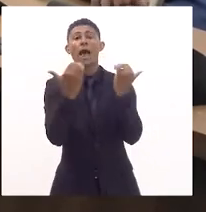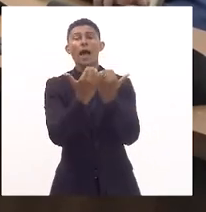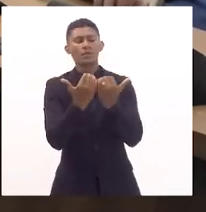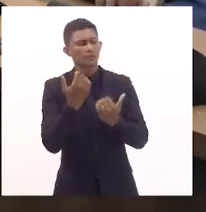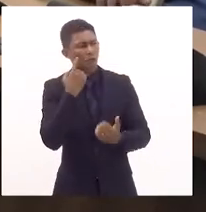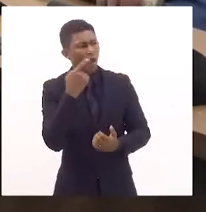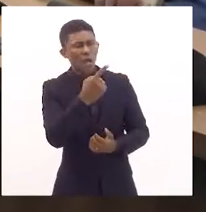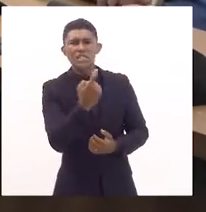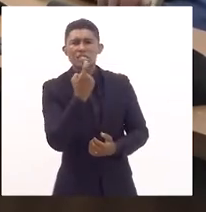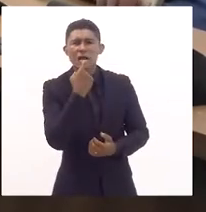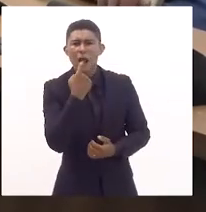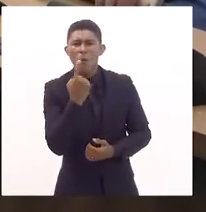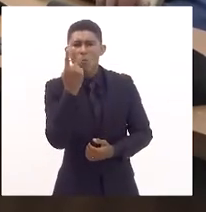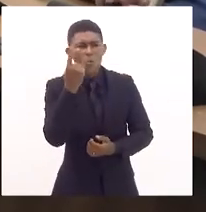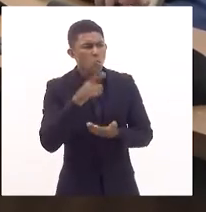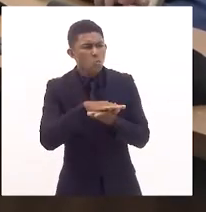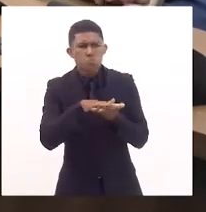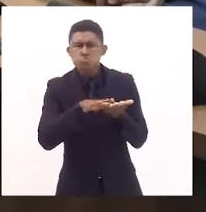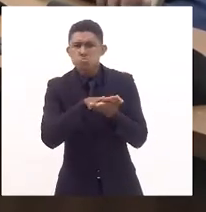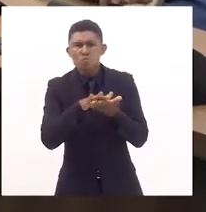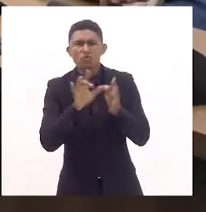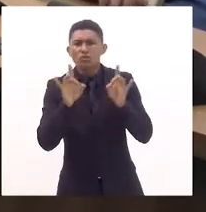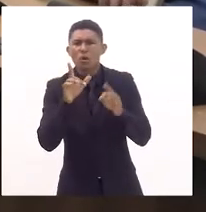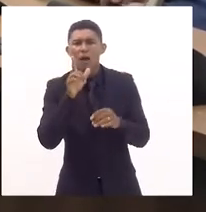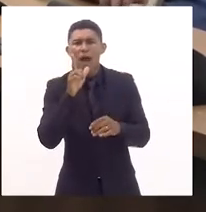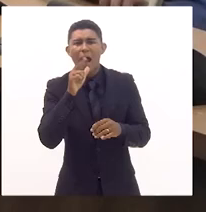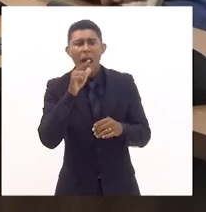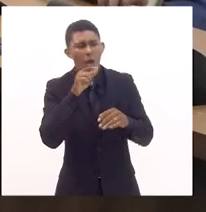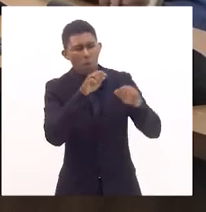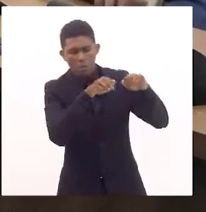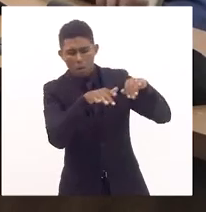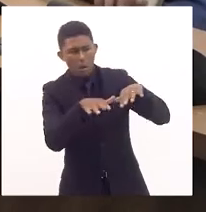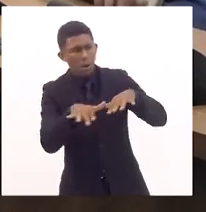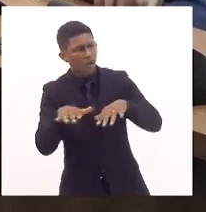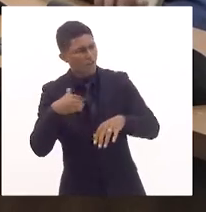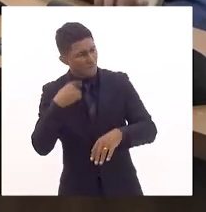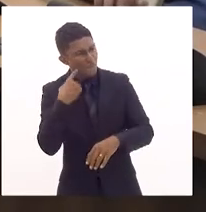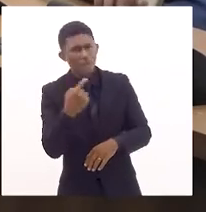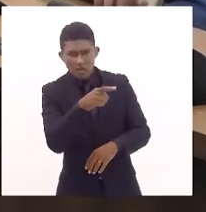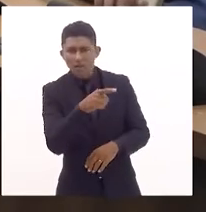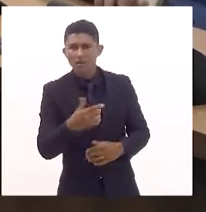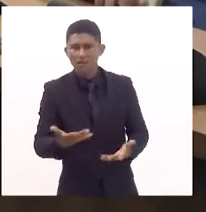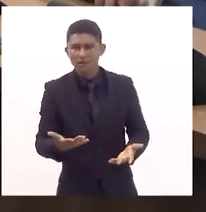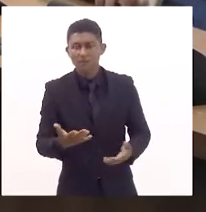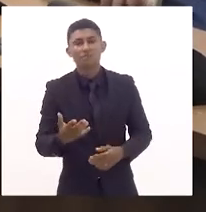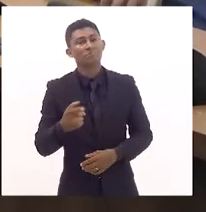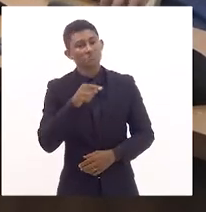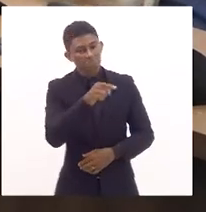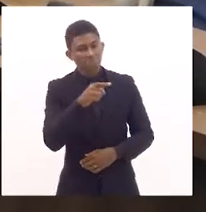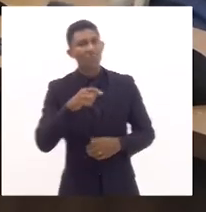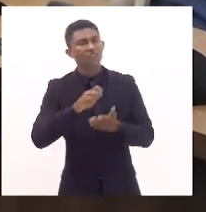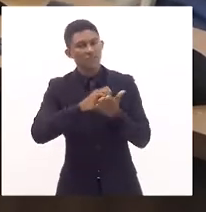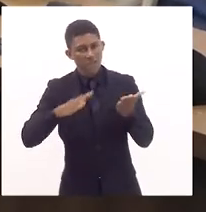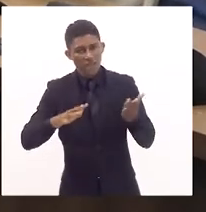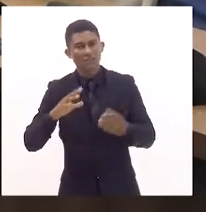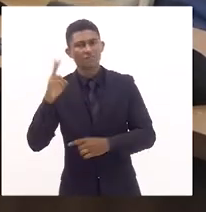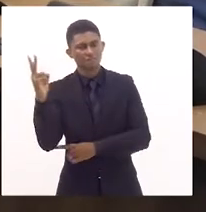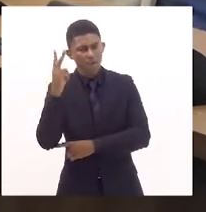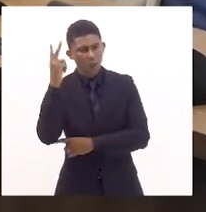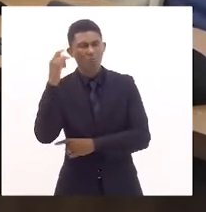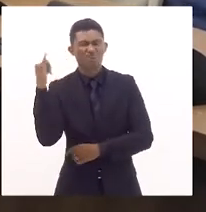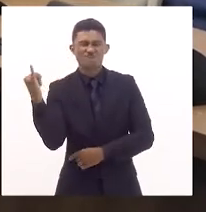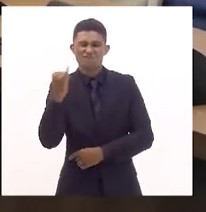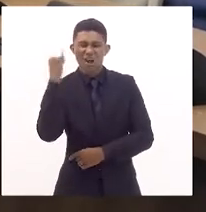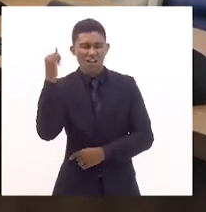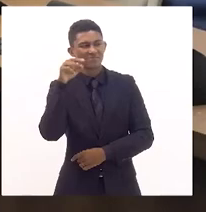único saco plástico descendo junto com as águas. Então, a valorização dessa atividade é extremamente importante e